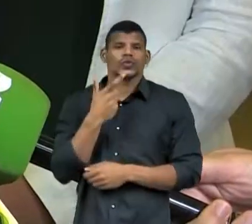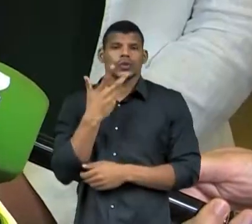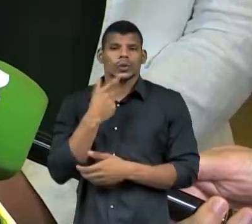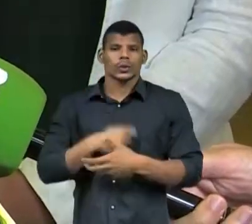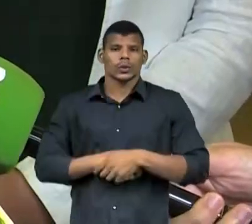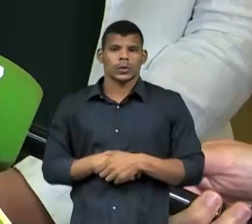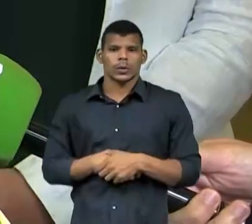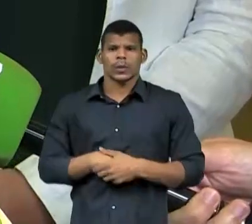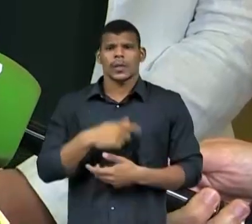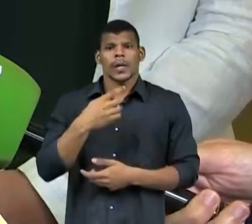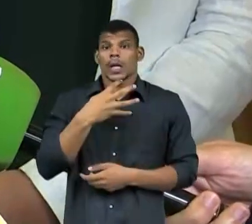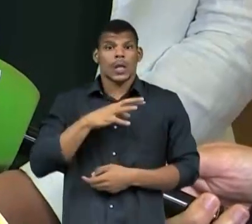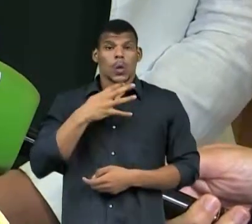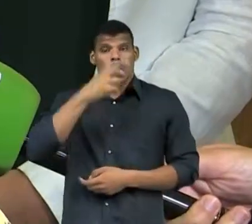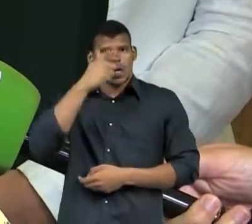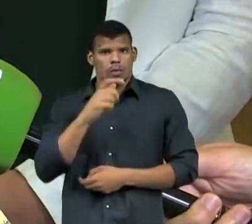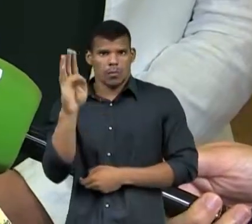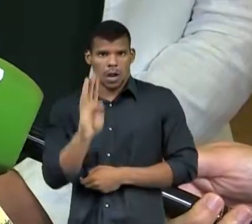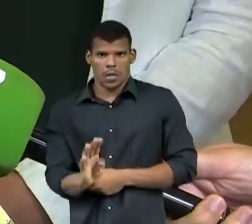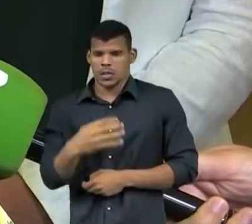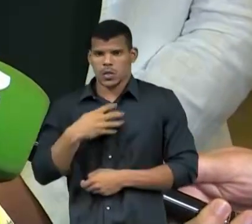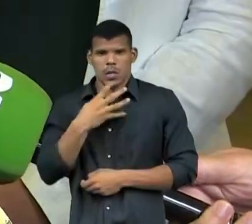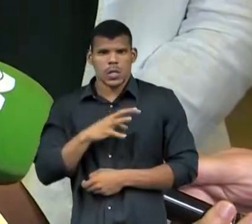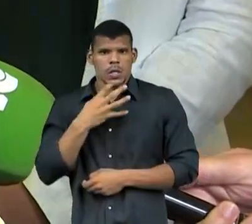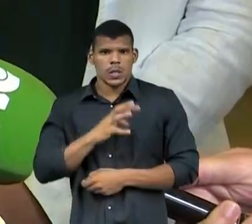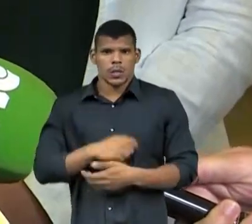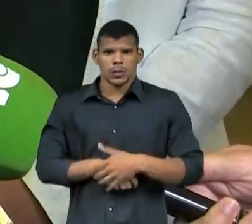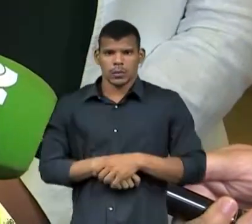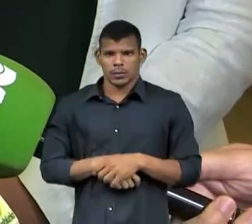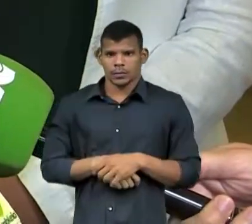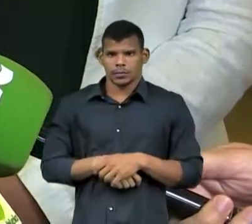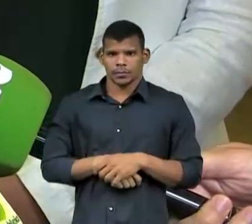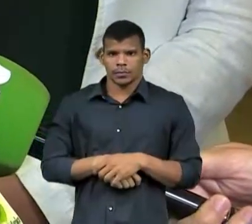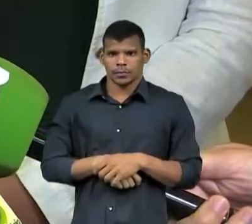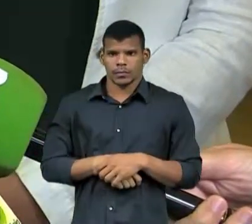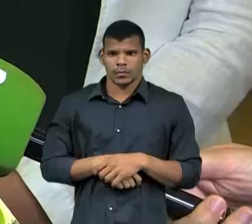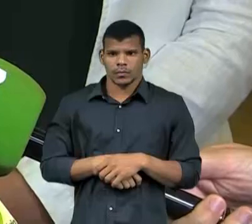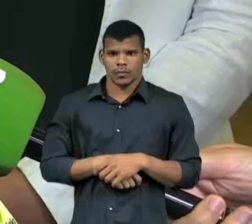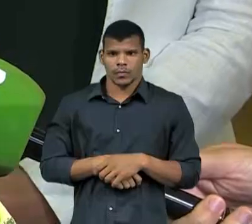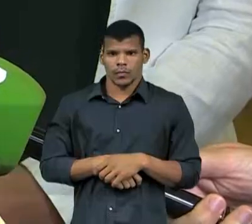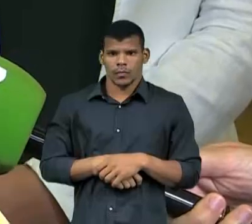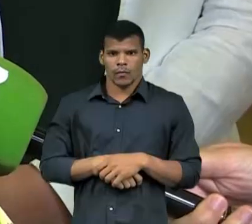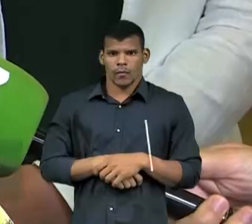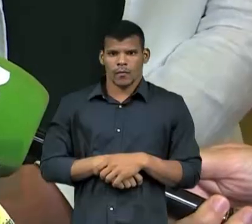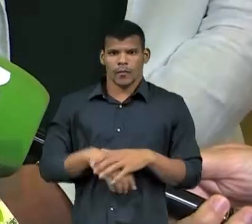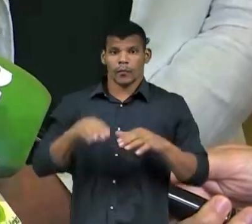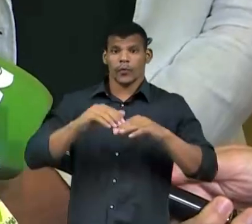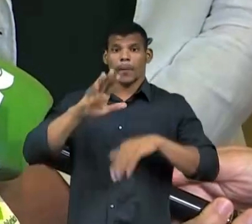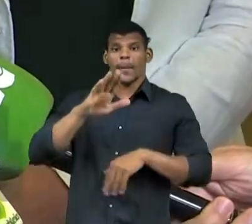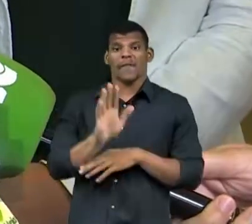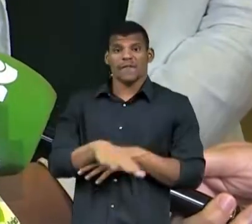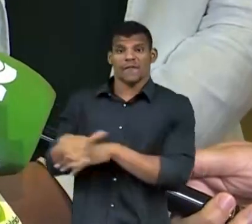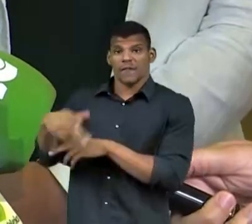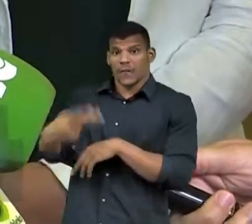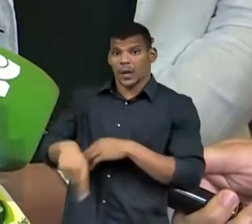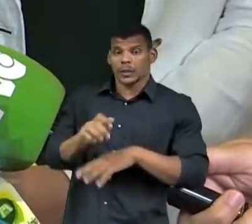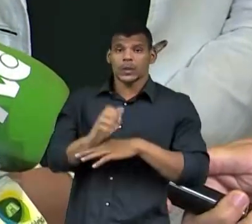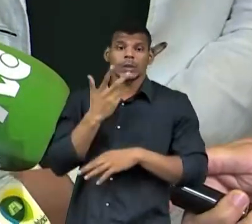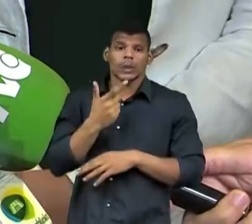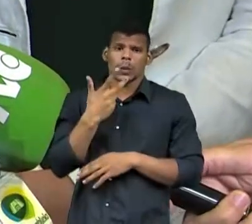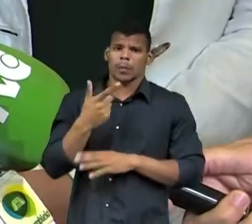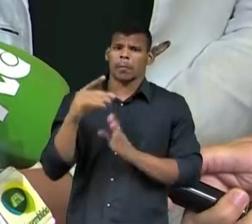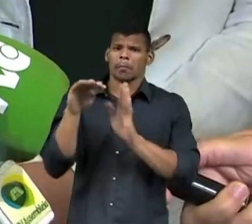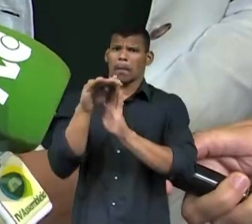no Brasil uma política pública tão planejada como é o Mais Infância do Estado do Ceará. Quero